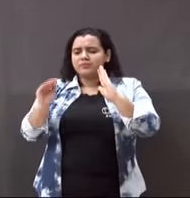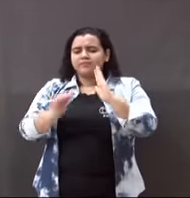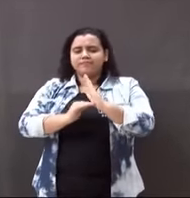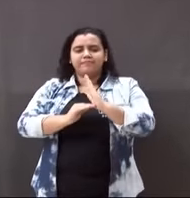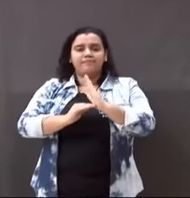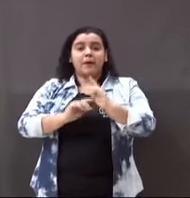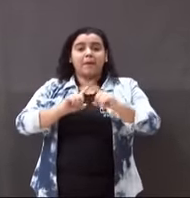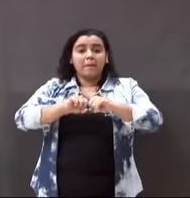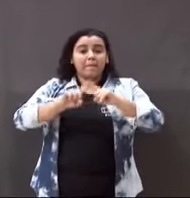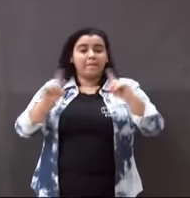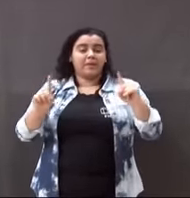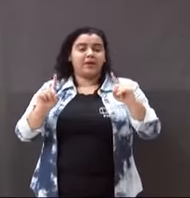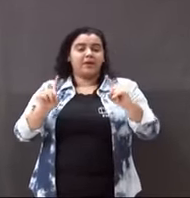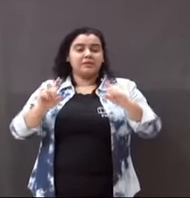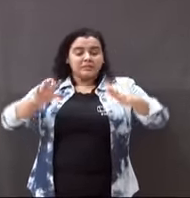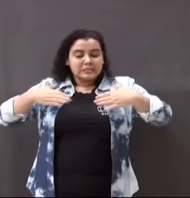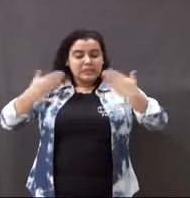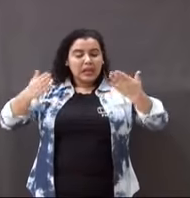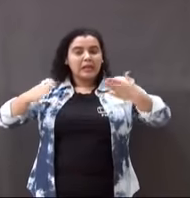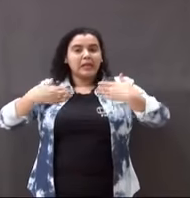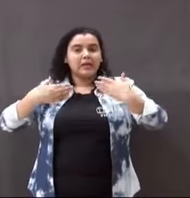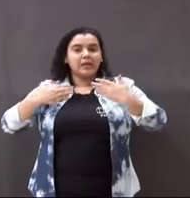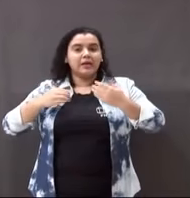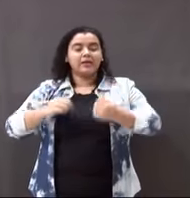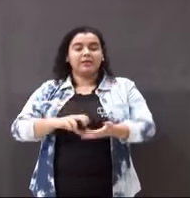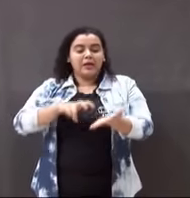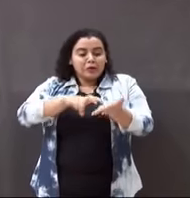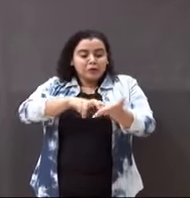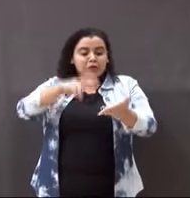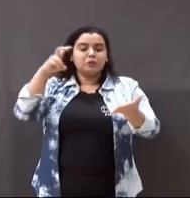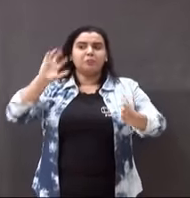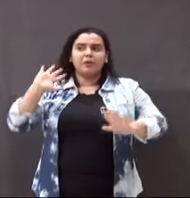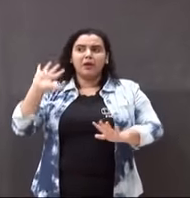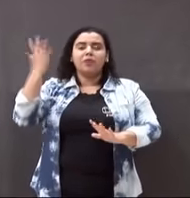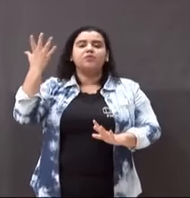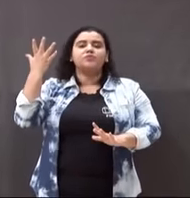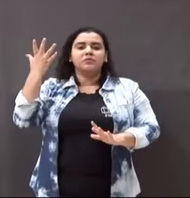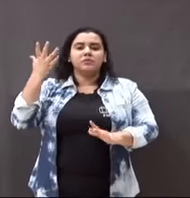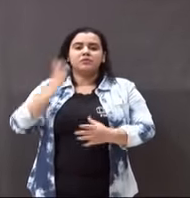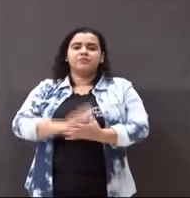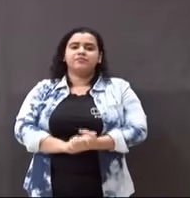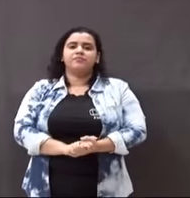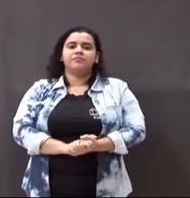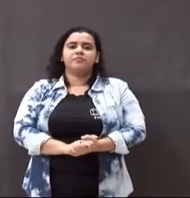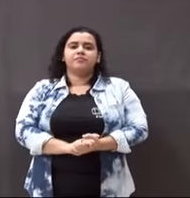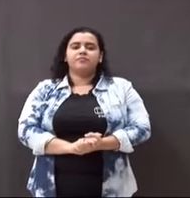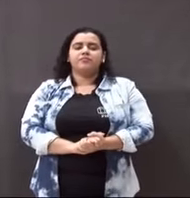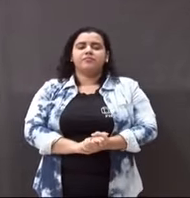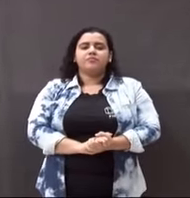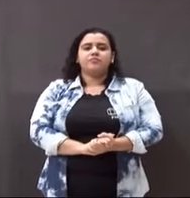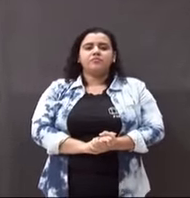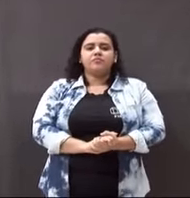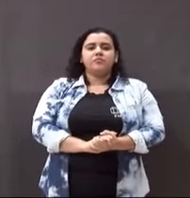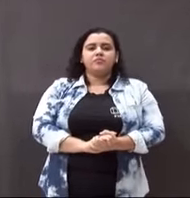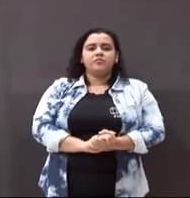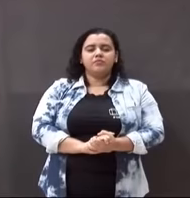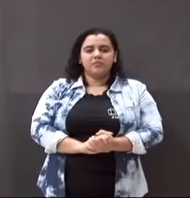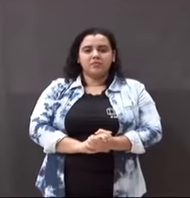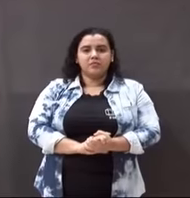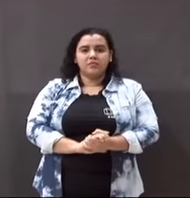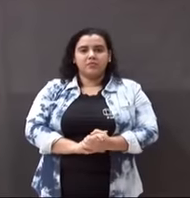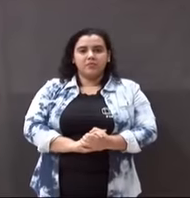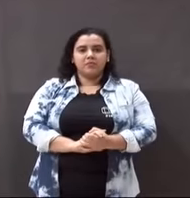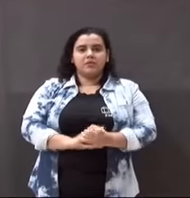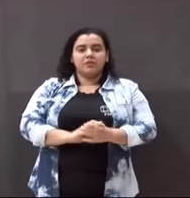o choro dura uma noite. Até no Salmo tem uma vírgula, mas depois da vírgula, o choro tem